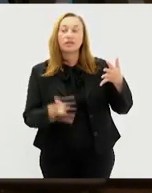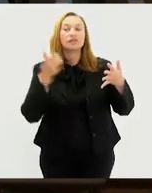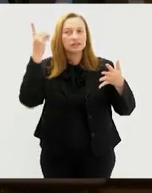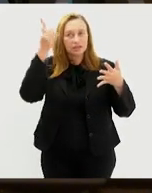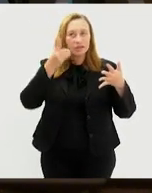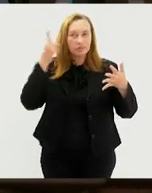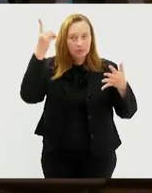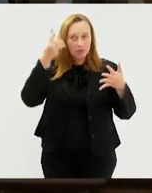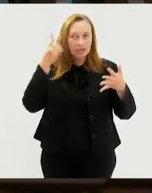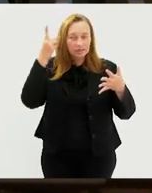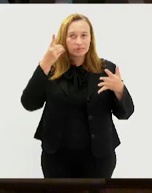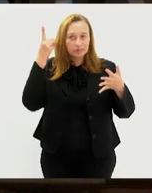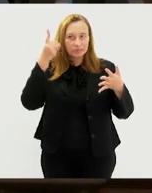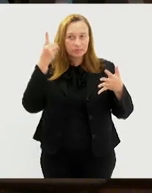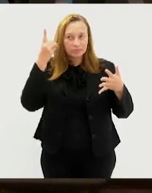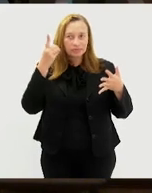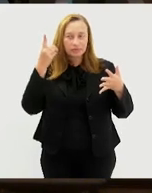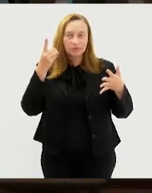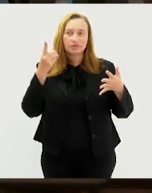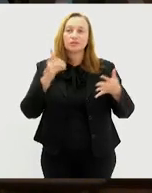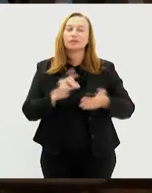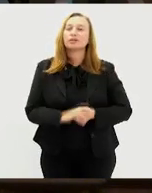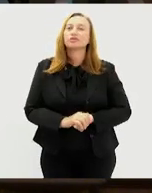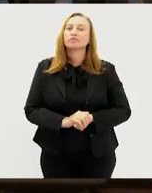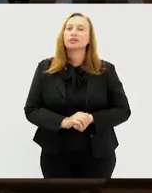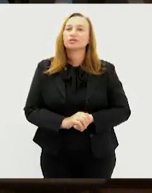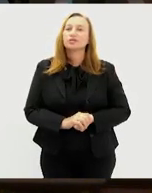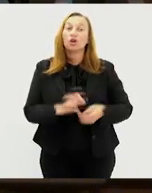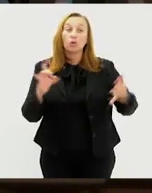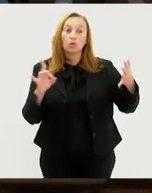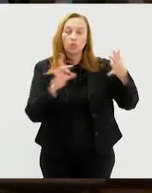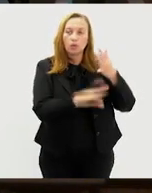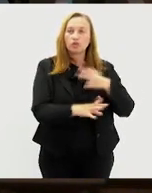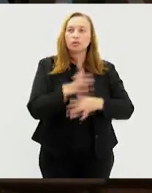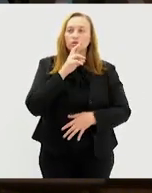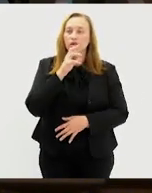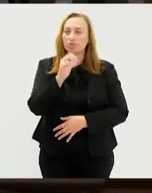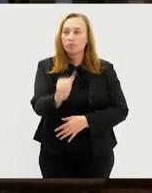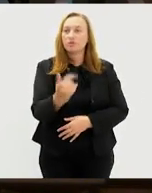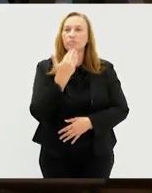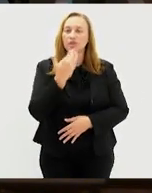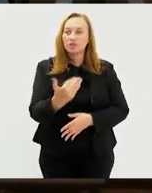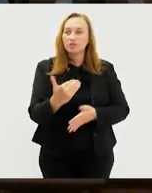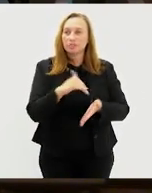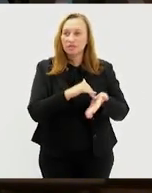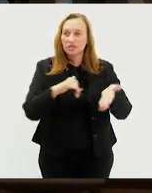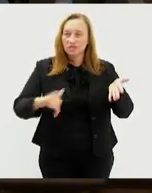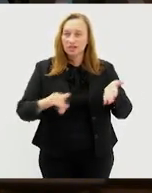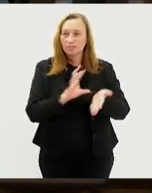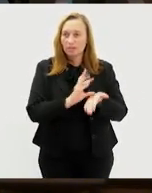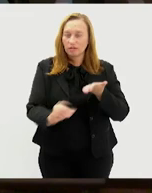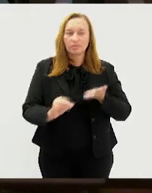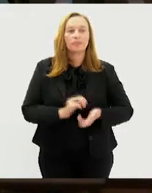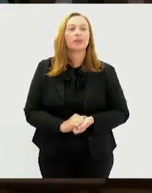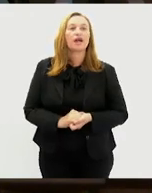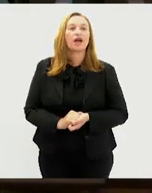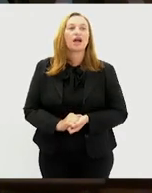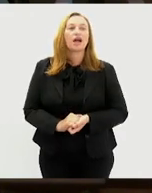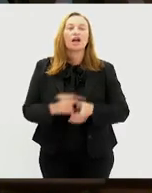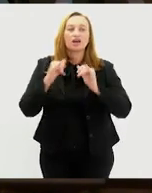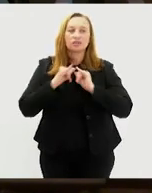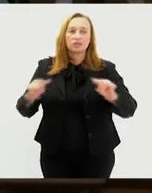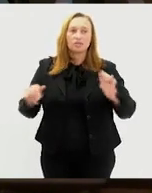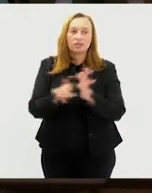MST vor Júnior Rodrigo amor retirado de pauta pedido dos autores Anunci o projeto de lei